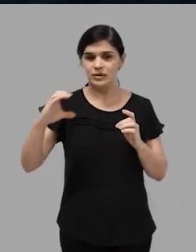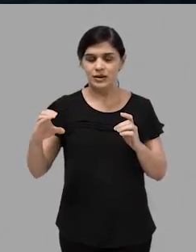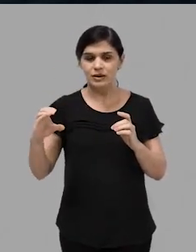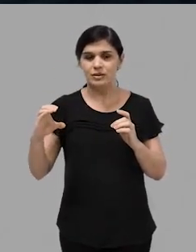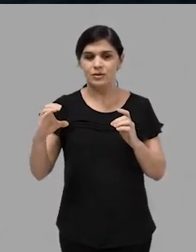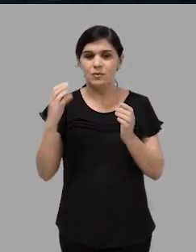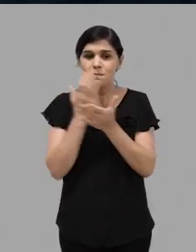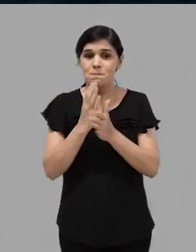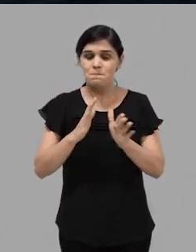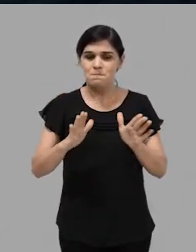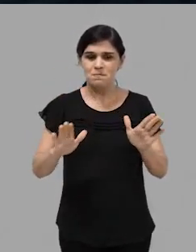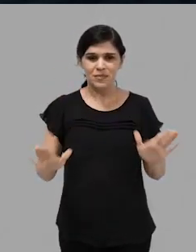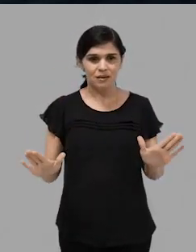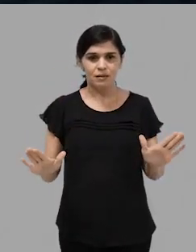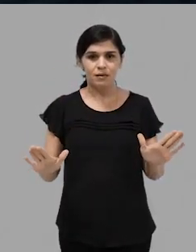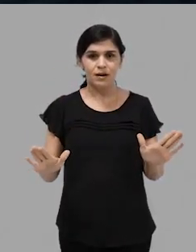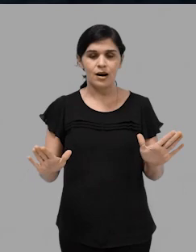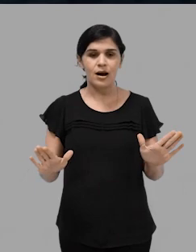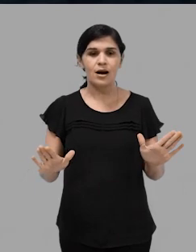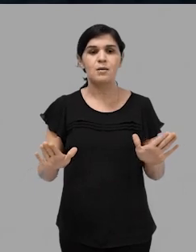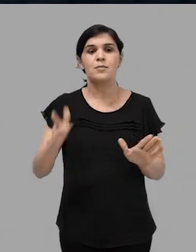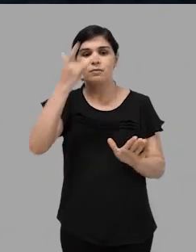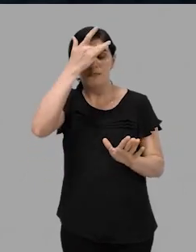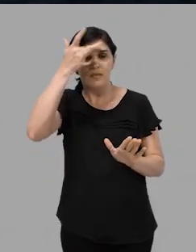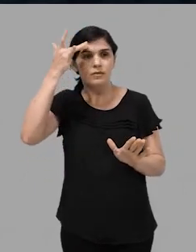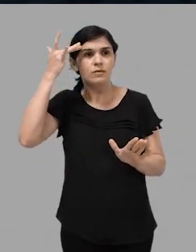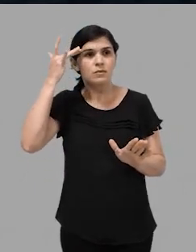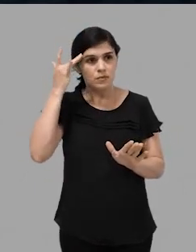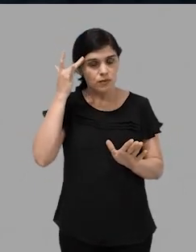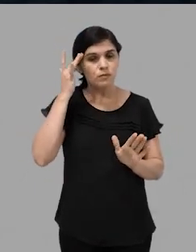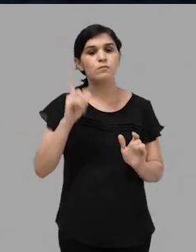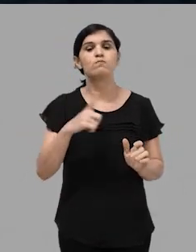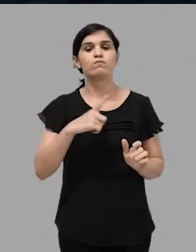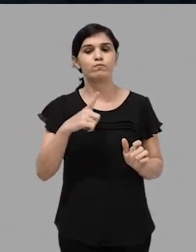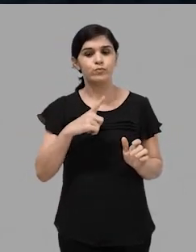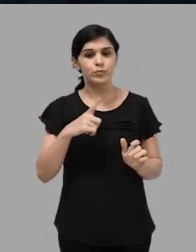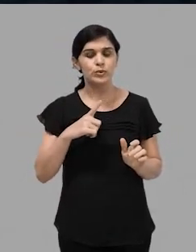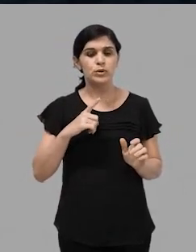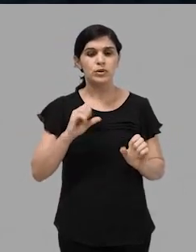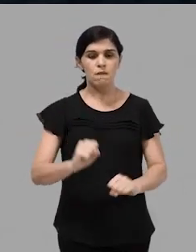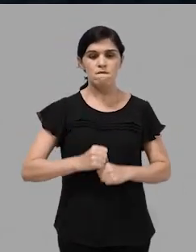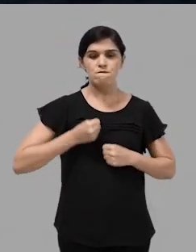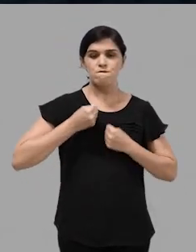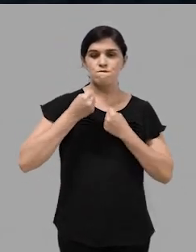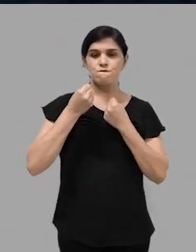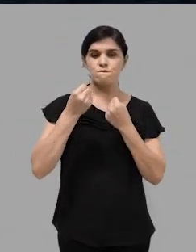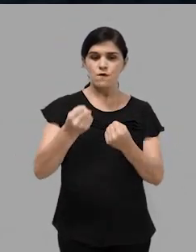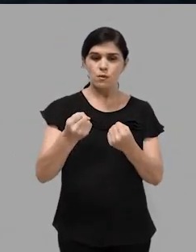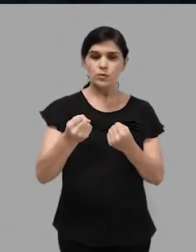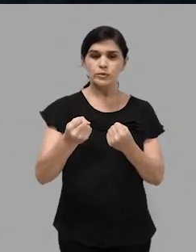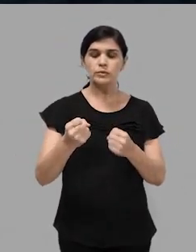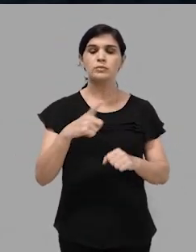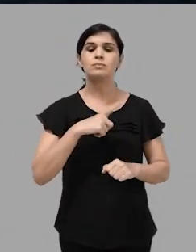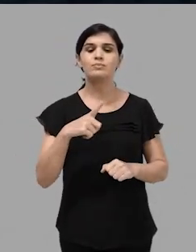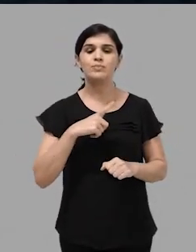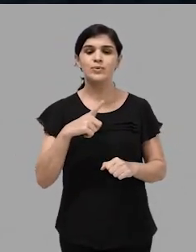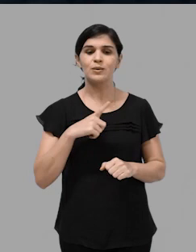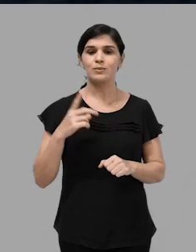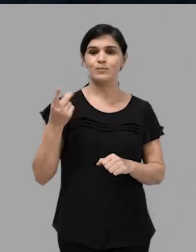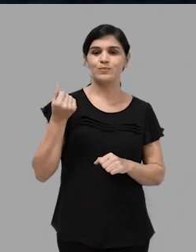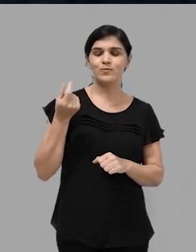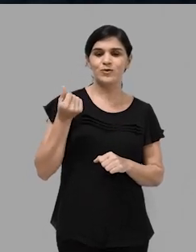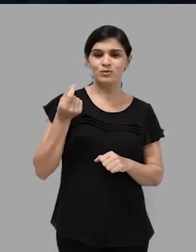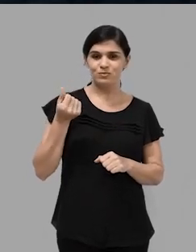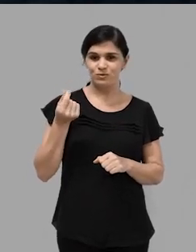e, consequentemente, quem tem poder, os senhores feudais, vão perder força e, consequentemente, a igreja. Quando isso